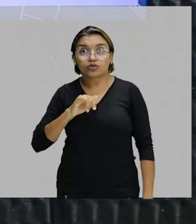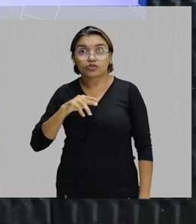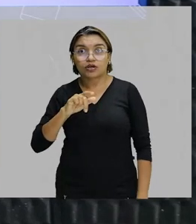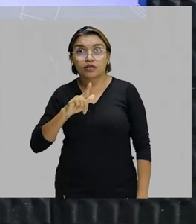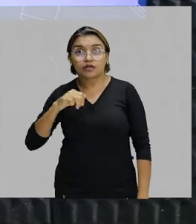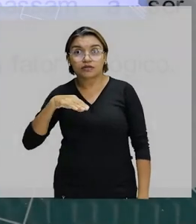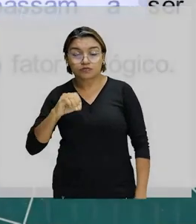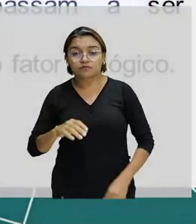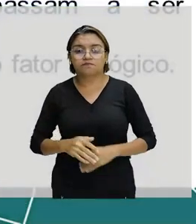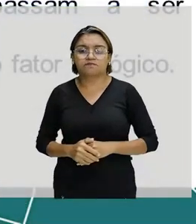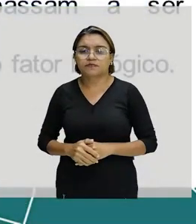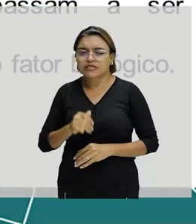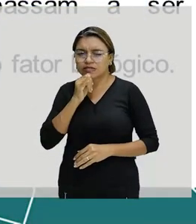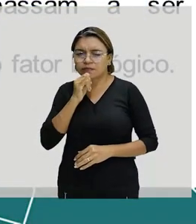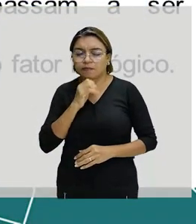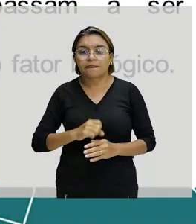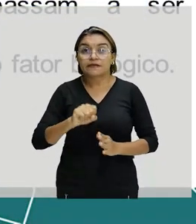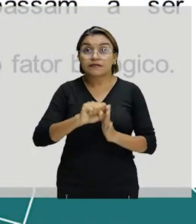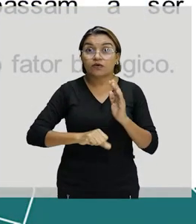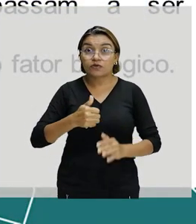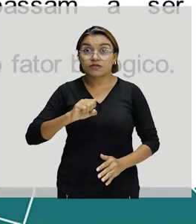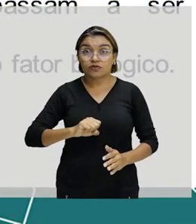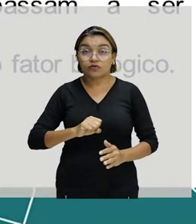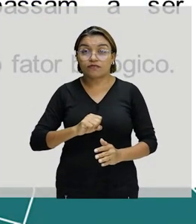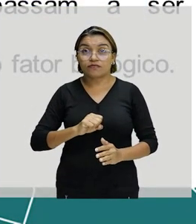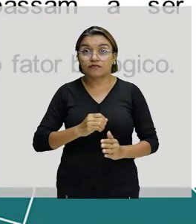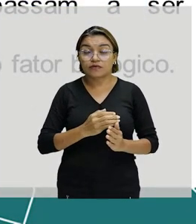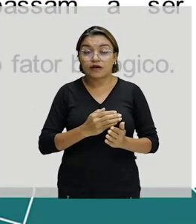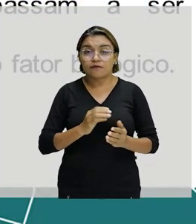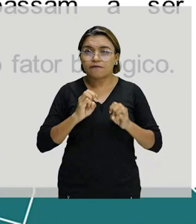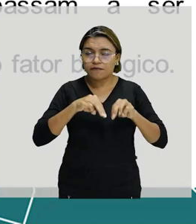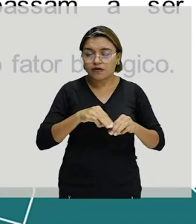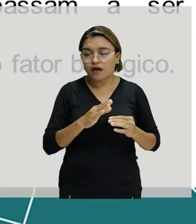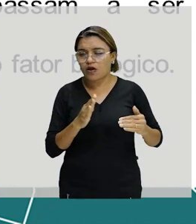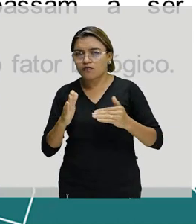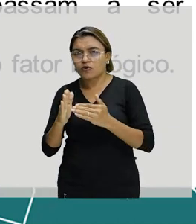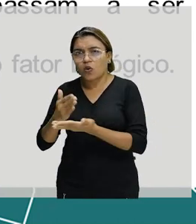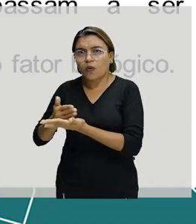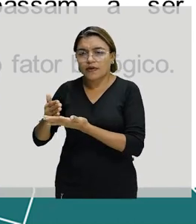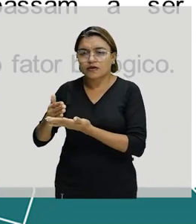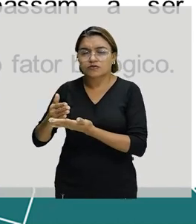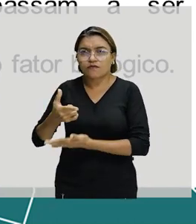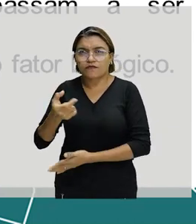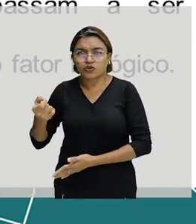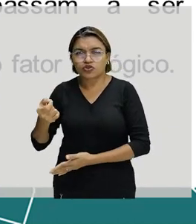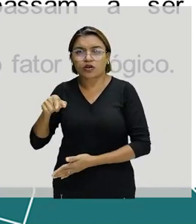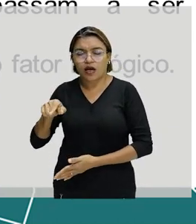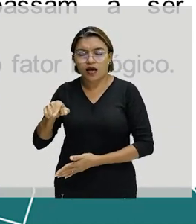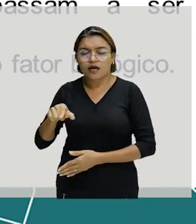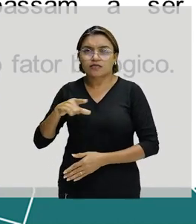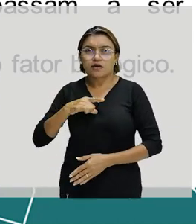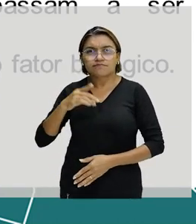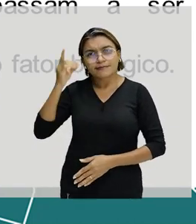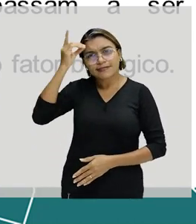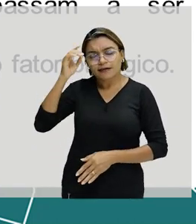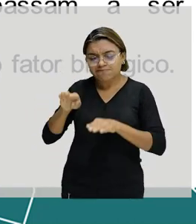só entre o final do século XIX e o começo do século XX existia ali uma ideia